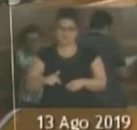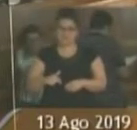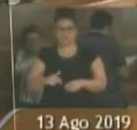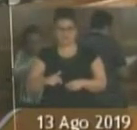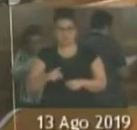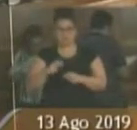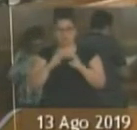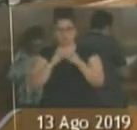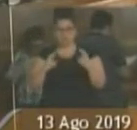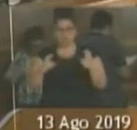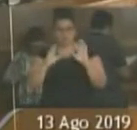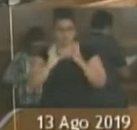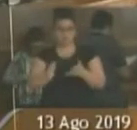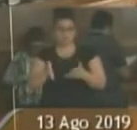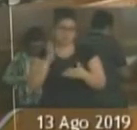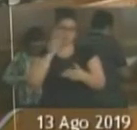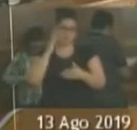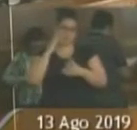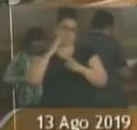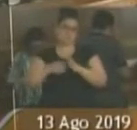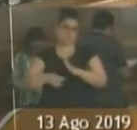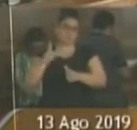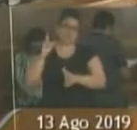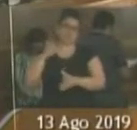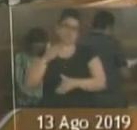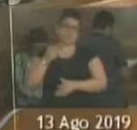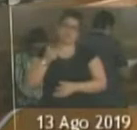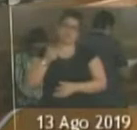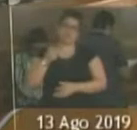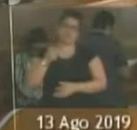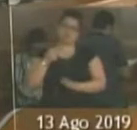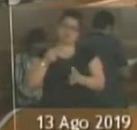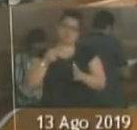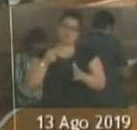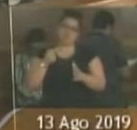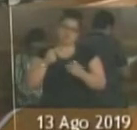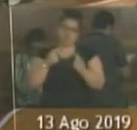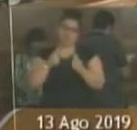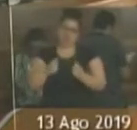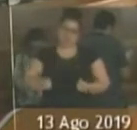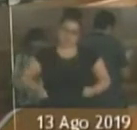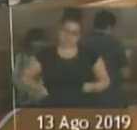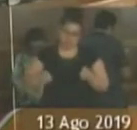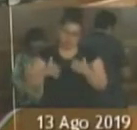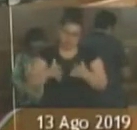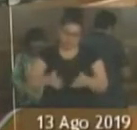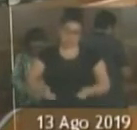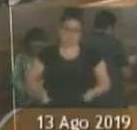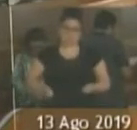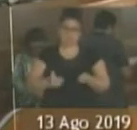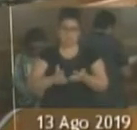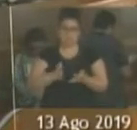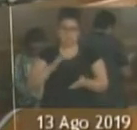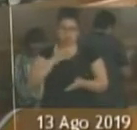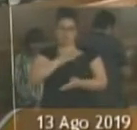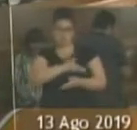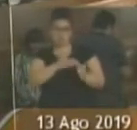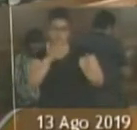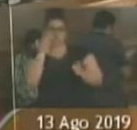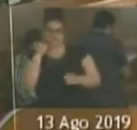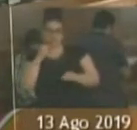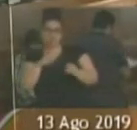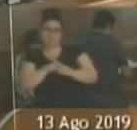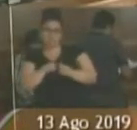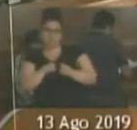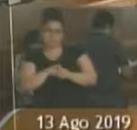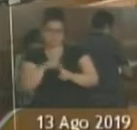sabendo por um período anterior, desde 2017, os gastos estavam sendo feitos. Né? Vossa Excelência sabia disso.